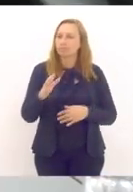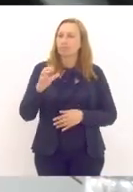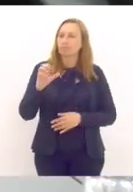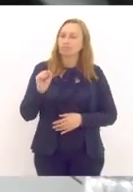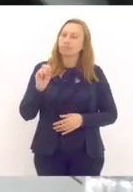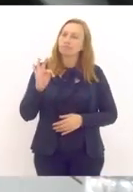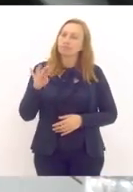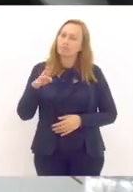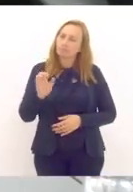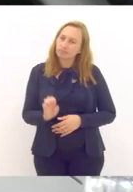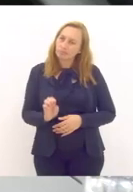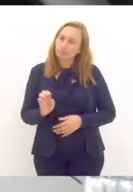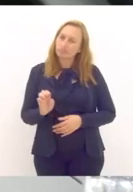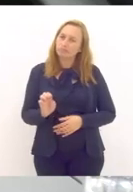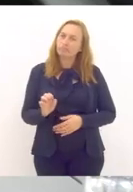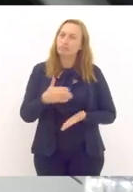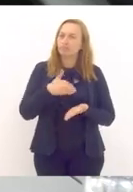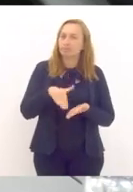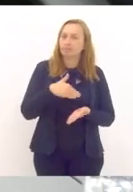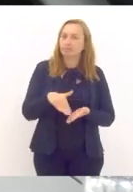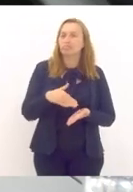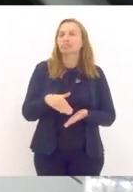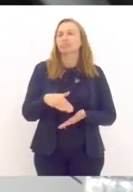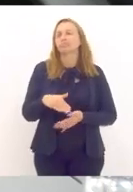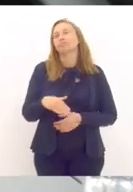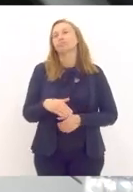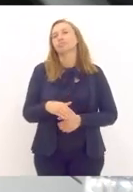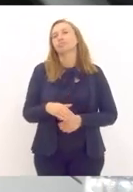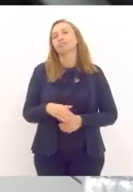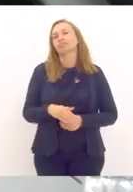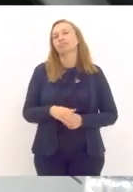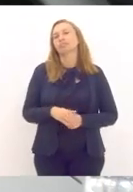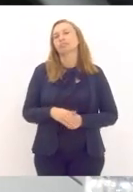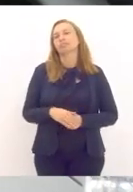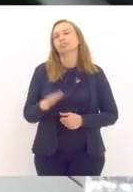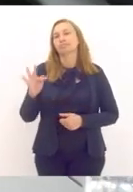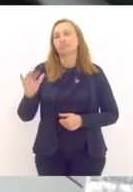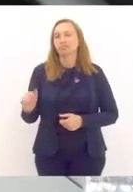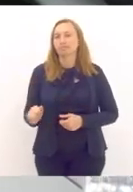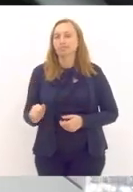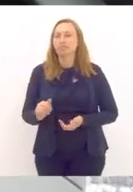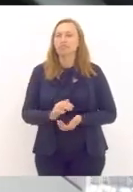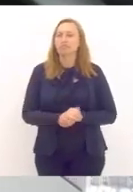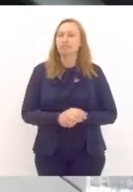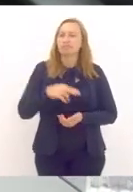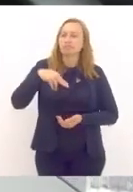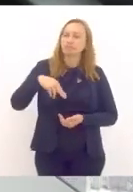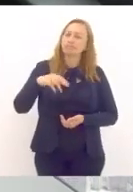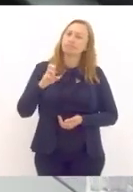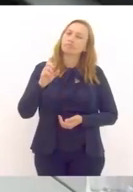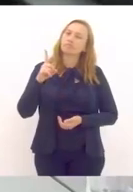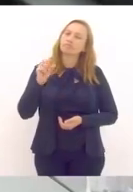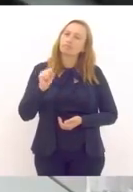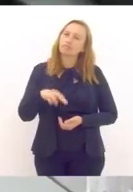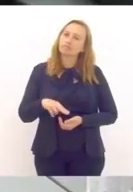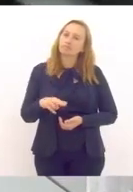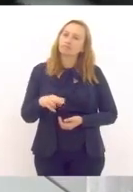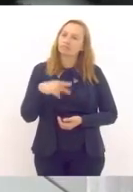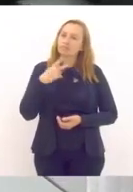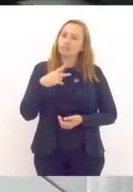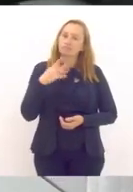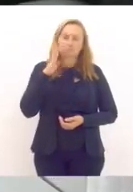a Secretaria de Fazenda em nome da Stephanie, cumprimentar aqui Nelson Rocha, que traz debates